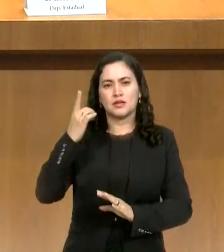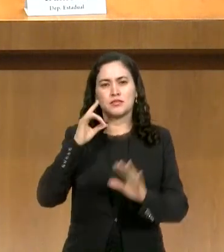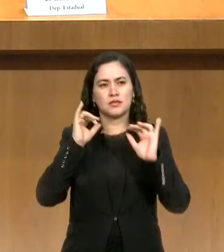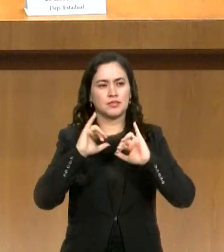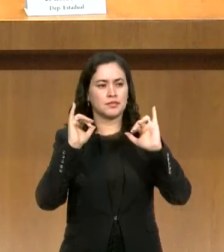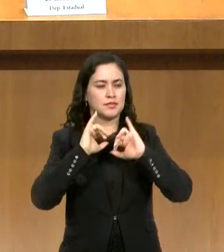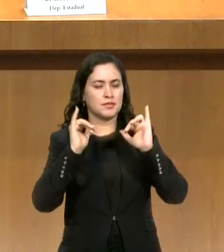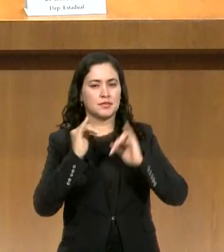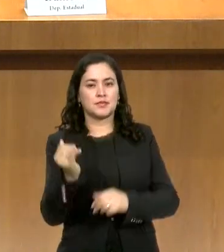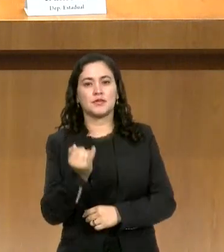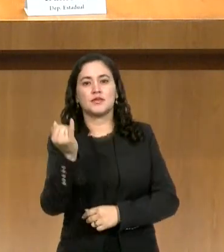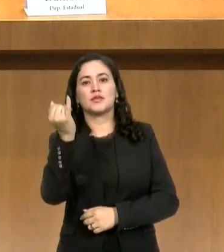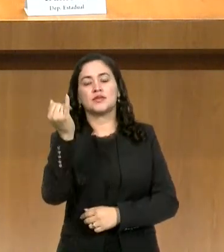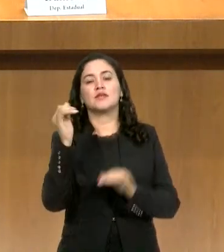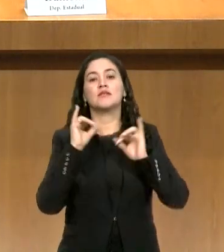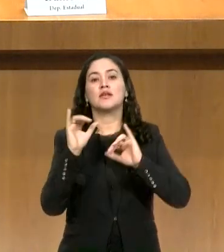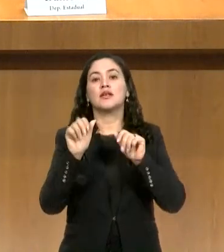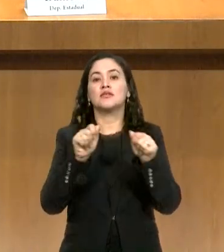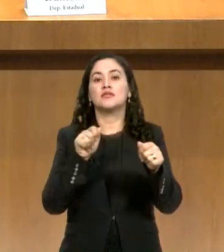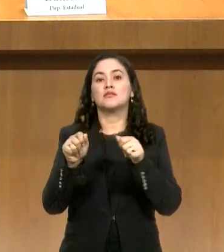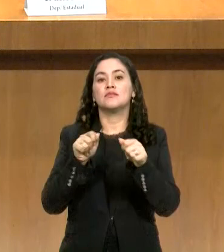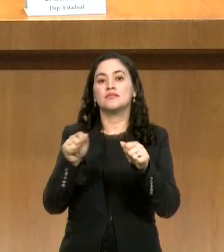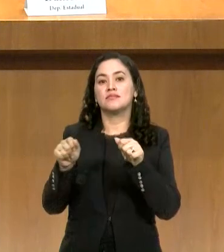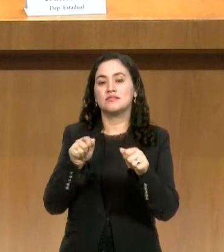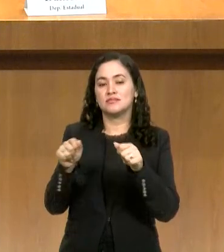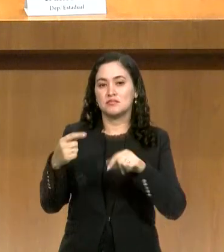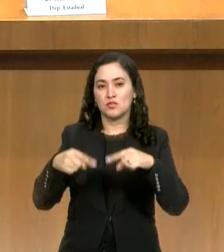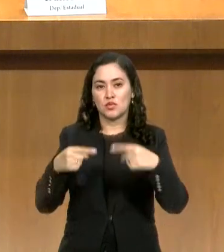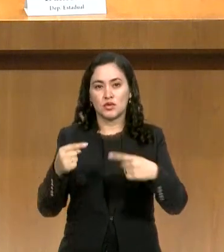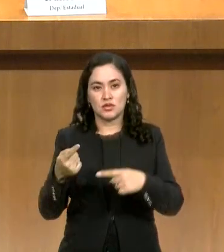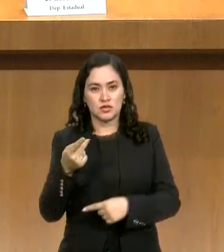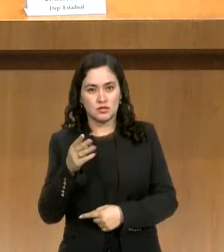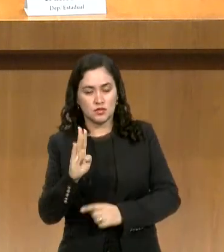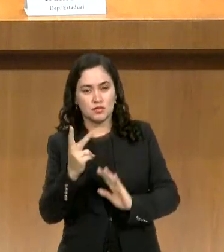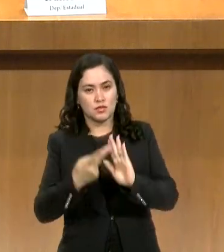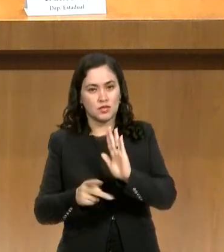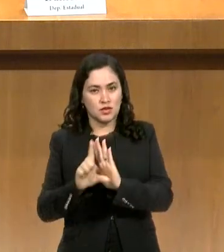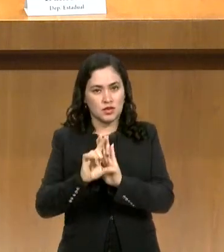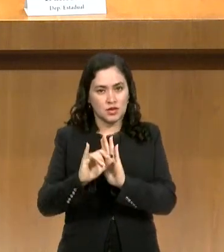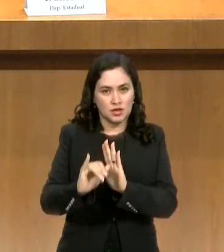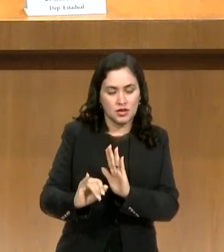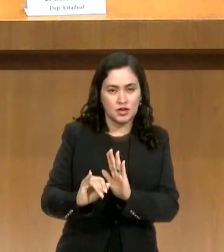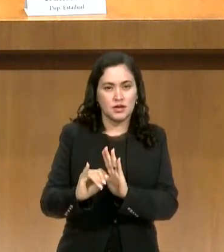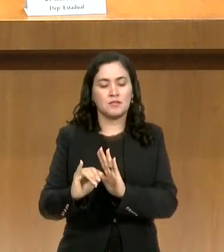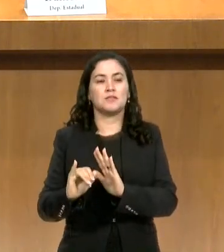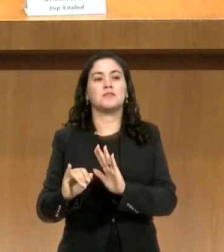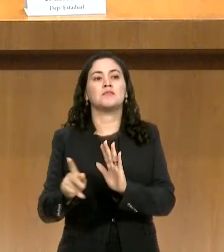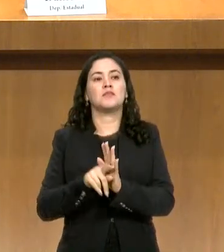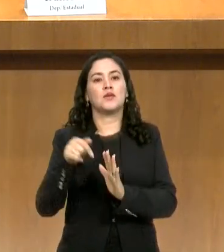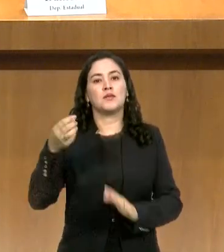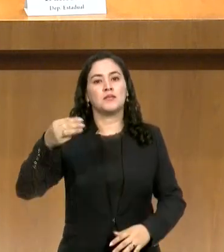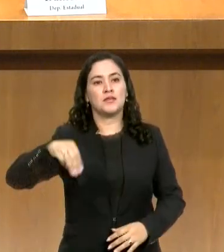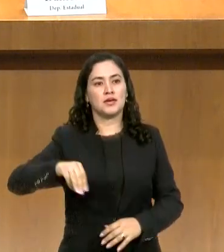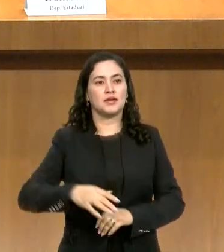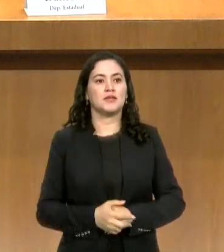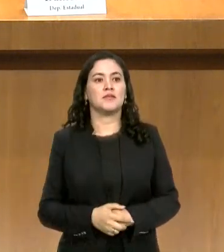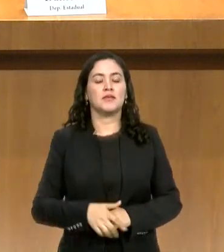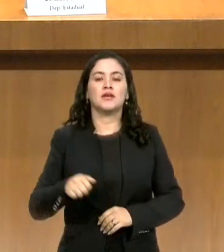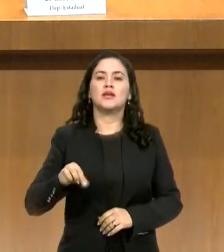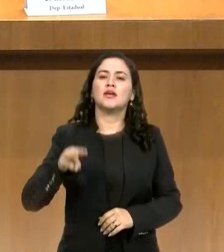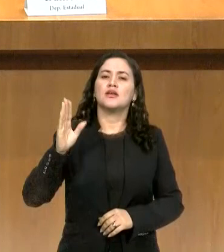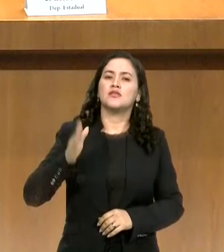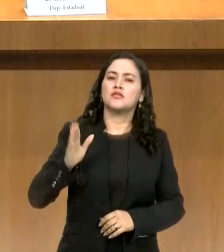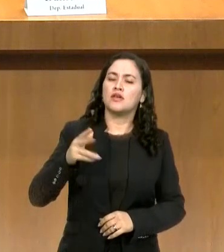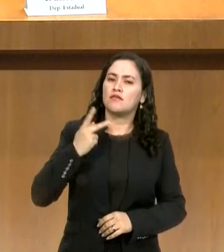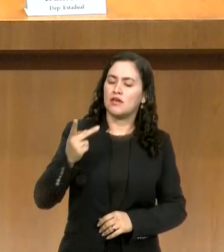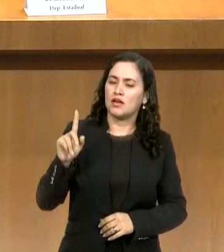importantes, destacando atividades, ações, políticas públicas, projetos de lei para o Maranhão. Quem já se pronunciou foi o deputado Elton do